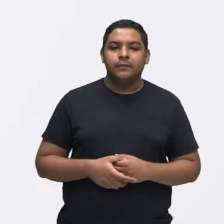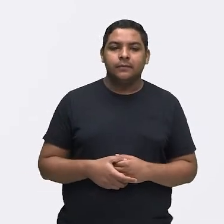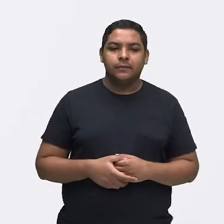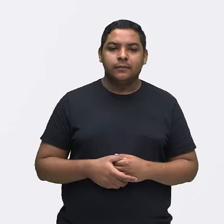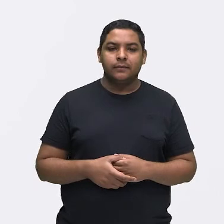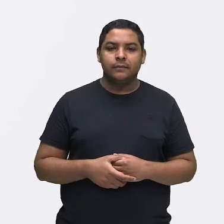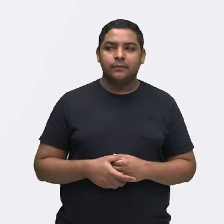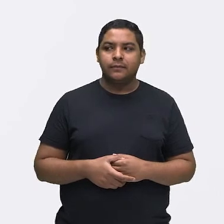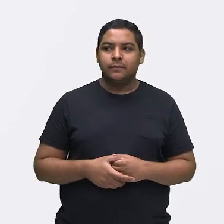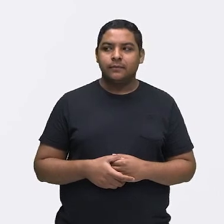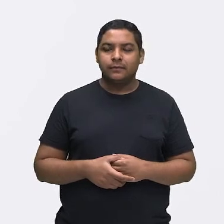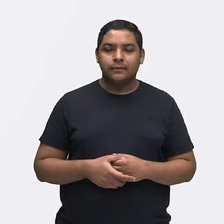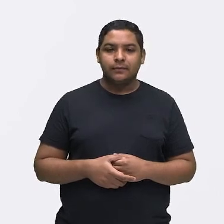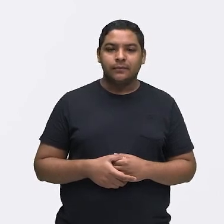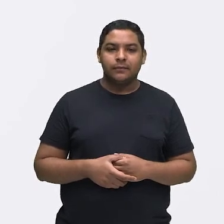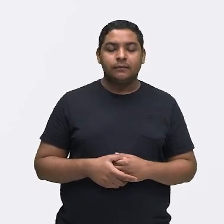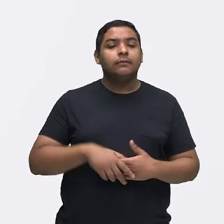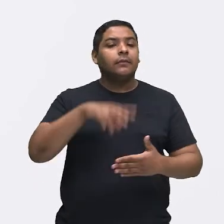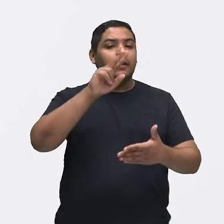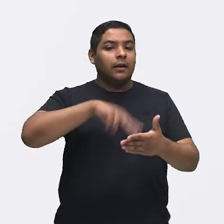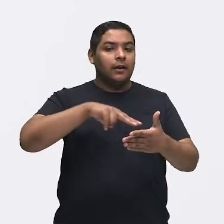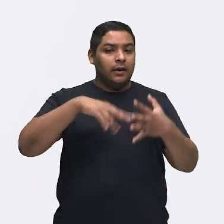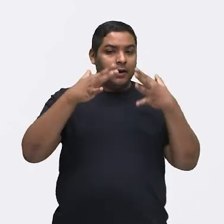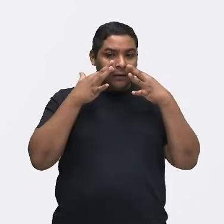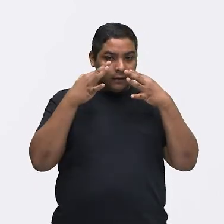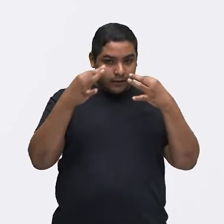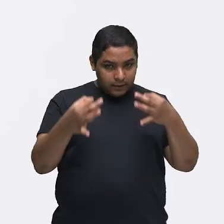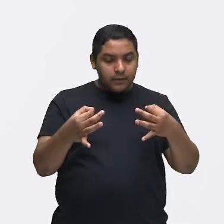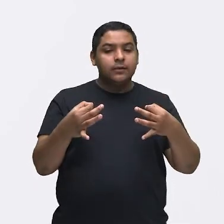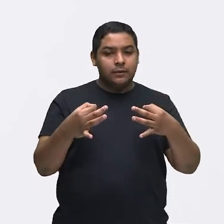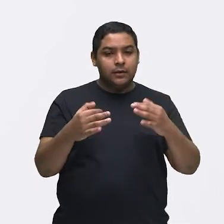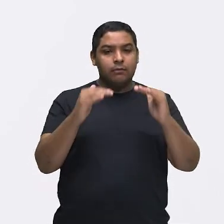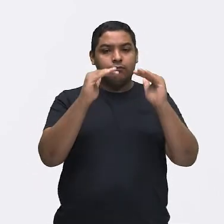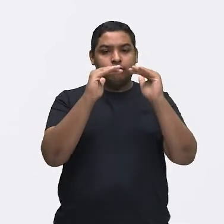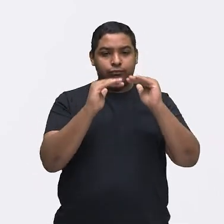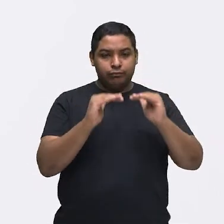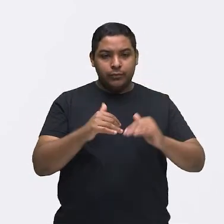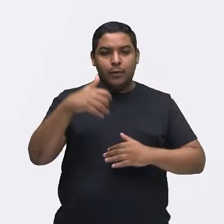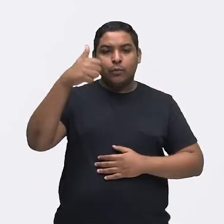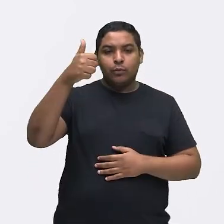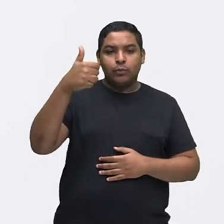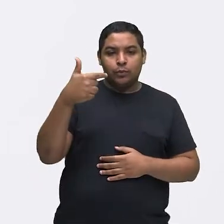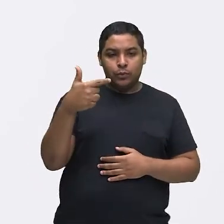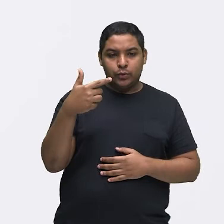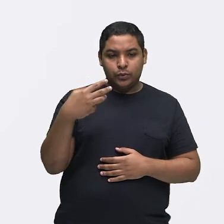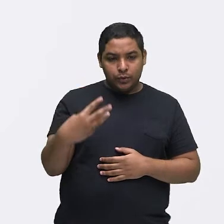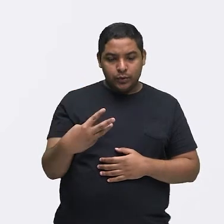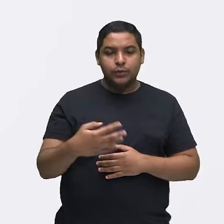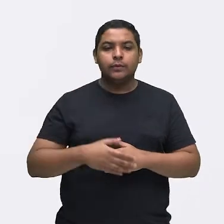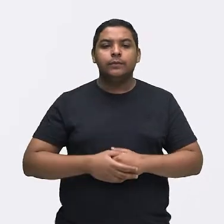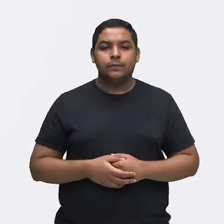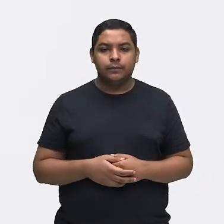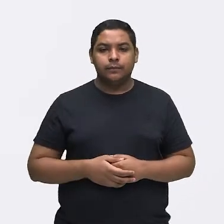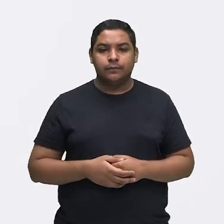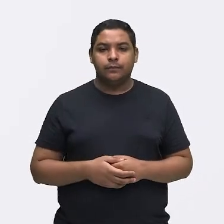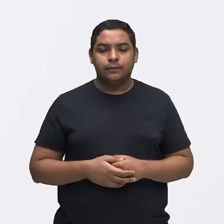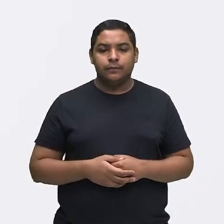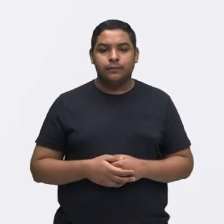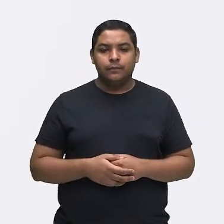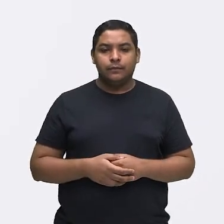Então, leia com atenção os enunciados abaixo. Primeiro, aquele em que a sua